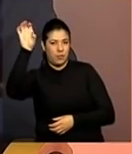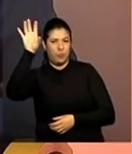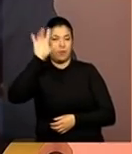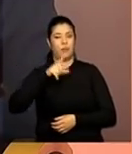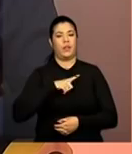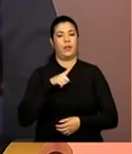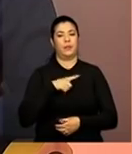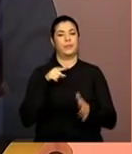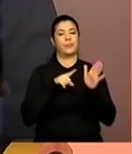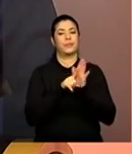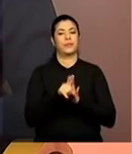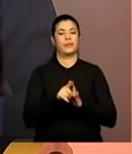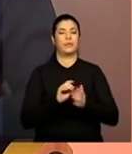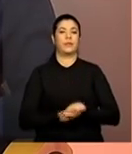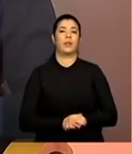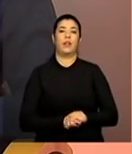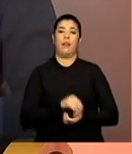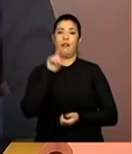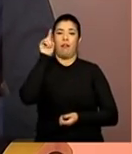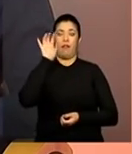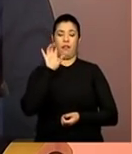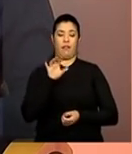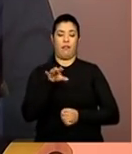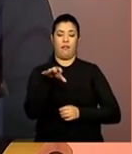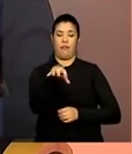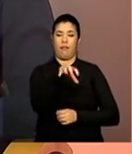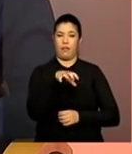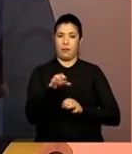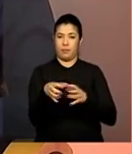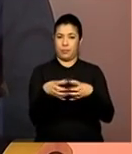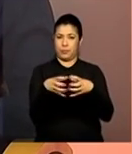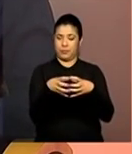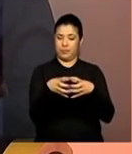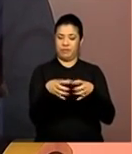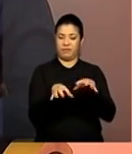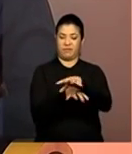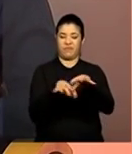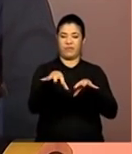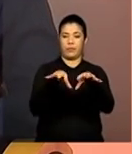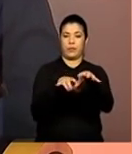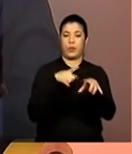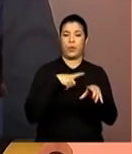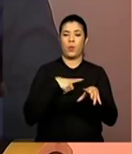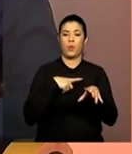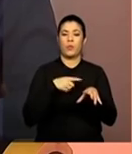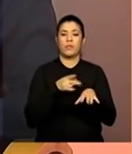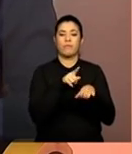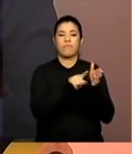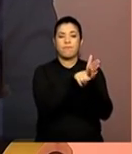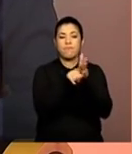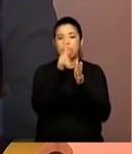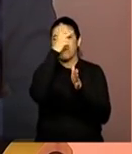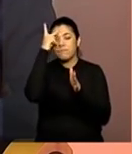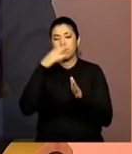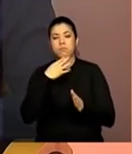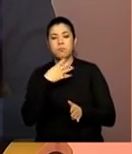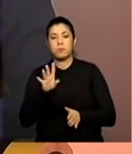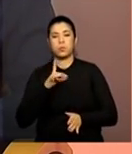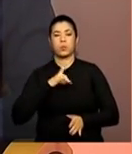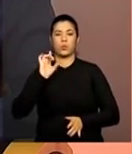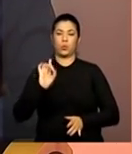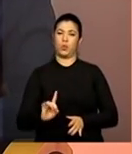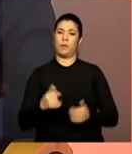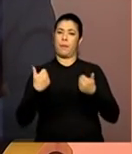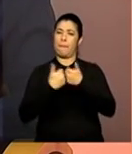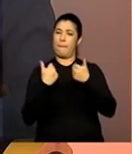e bom essas equipes volantes vão atrás né das pessoas que às vezes nem conhecem os seus direitos Mas quem está próximo a um